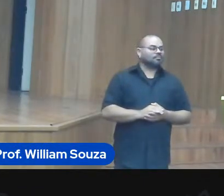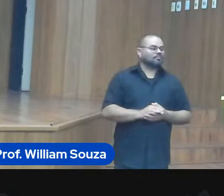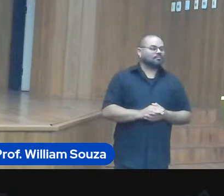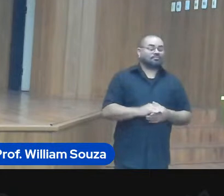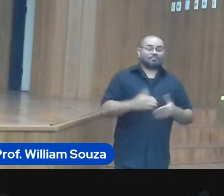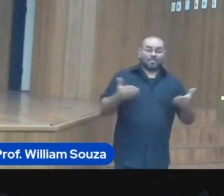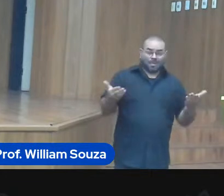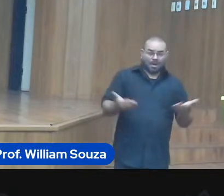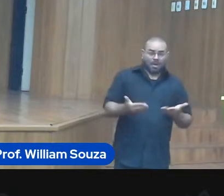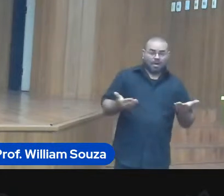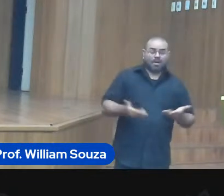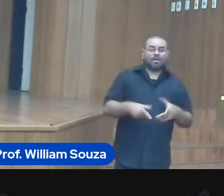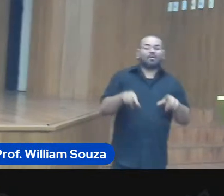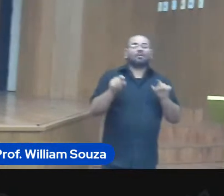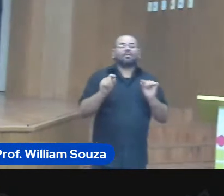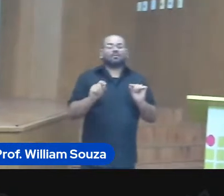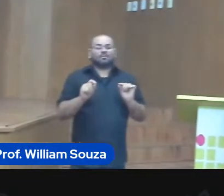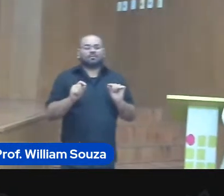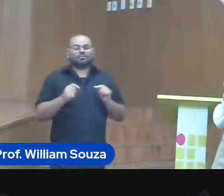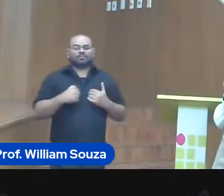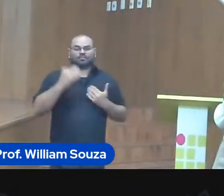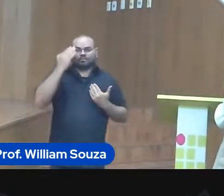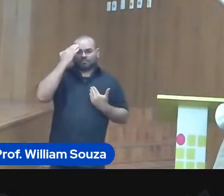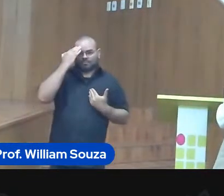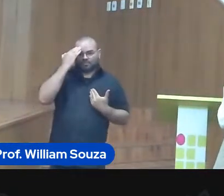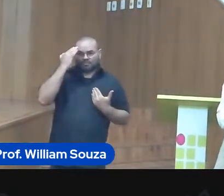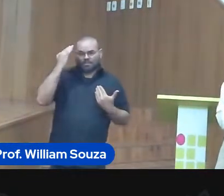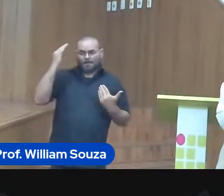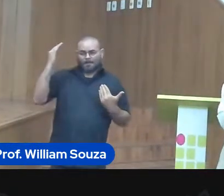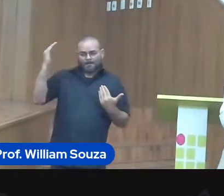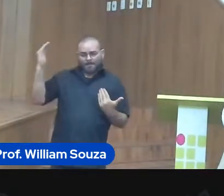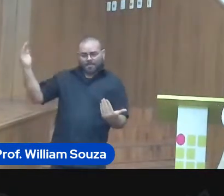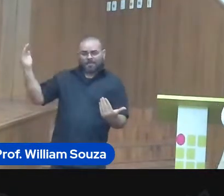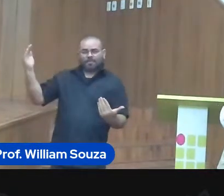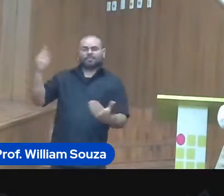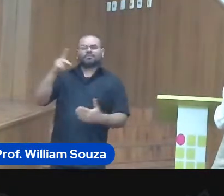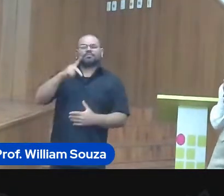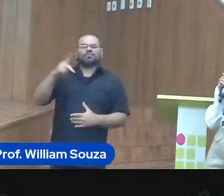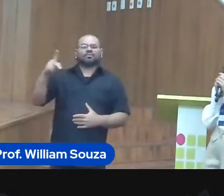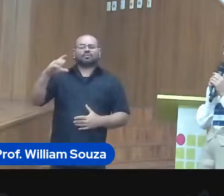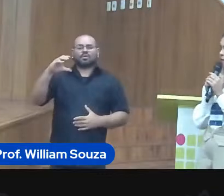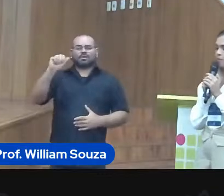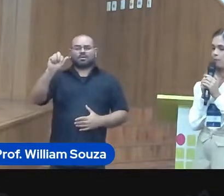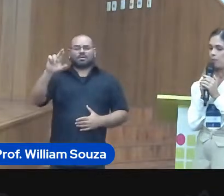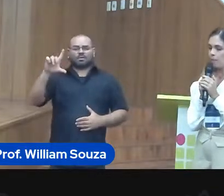Neste momento, a gente agradece imensamente